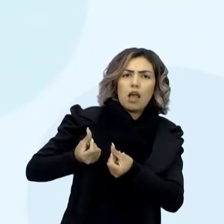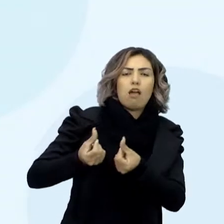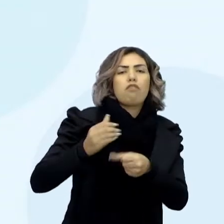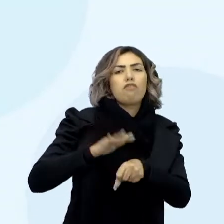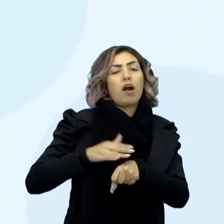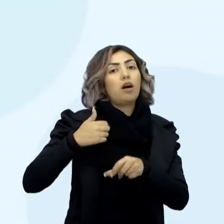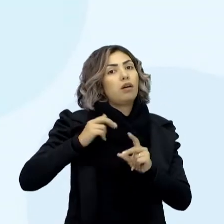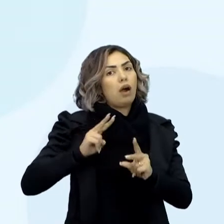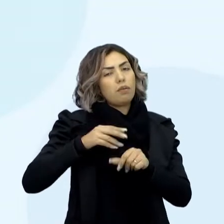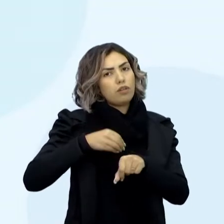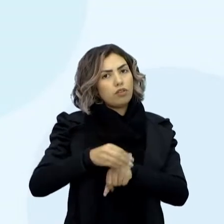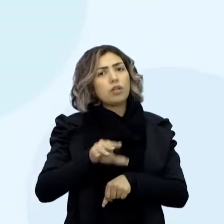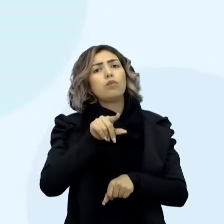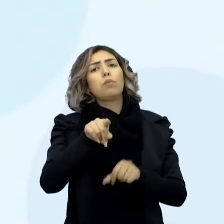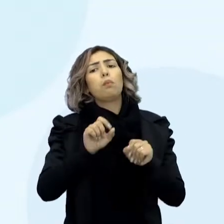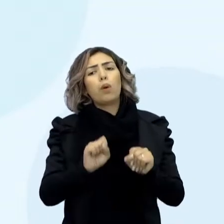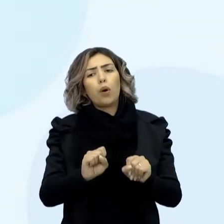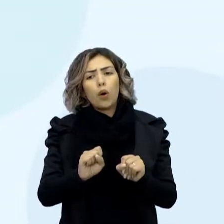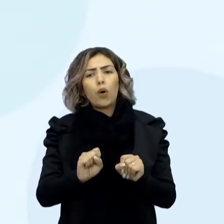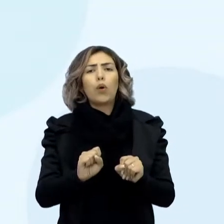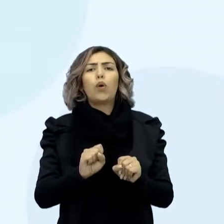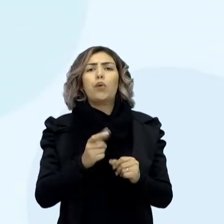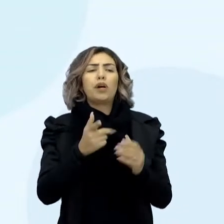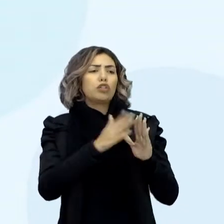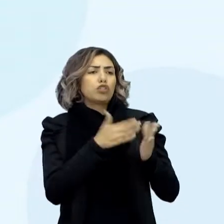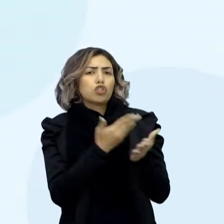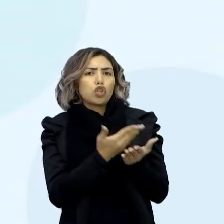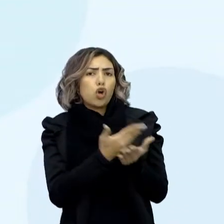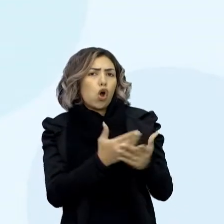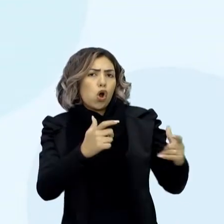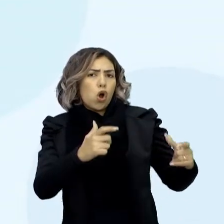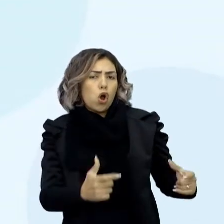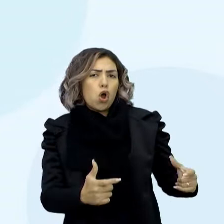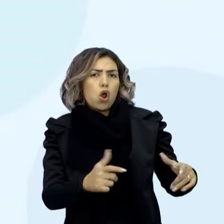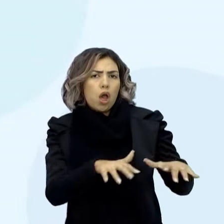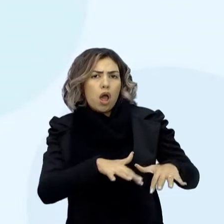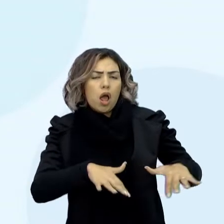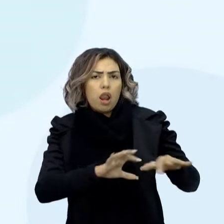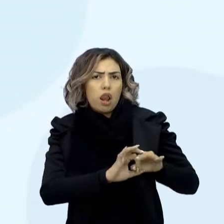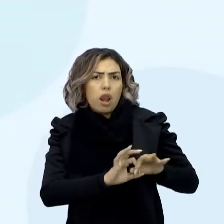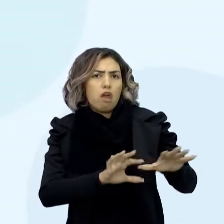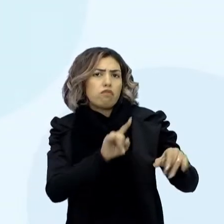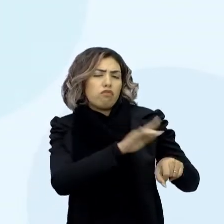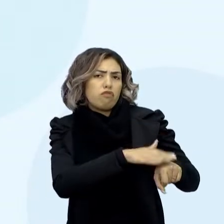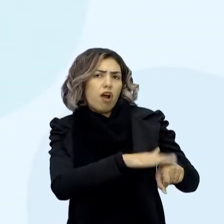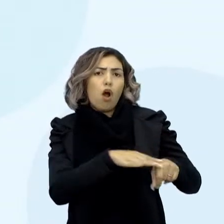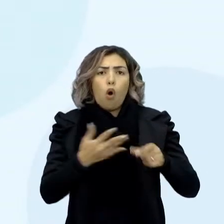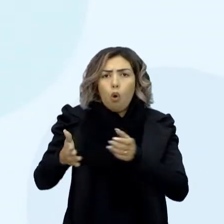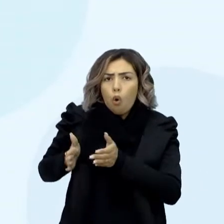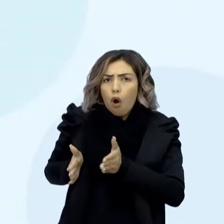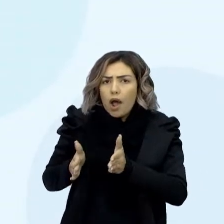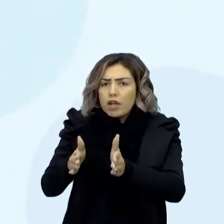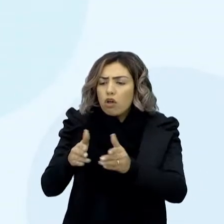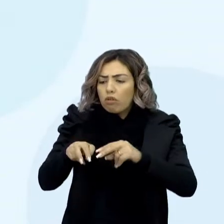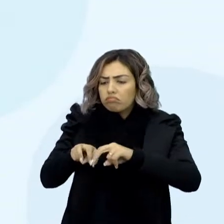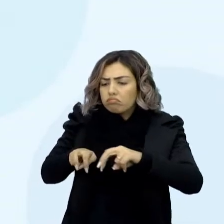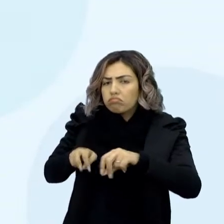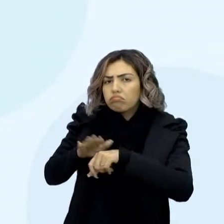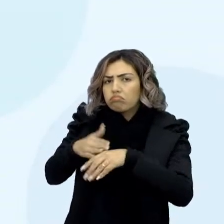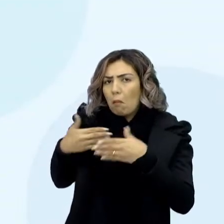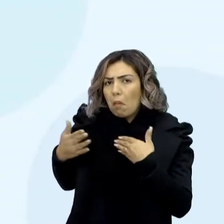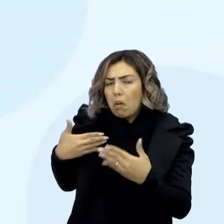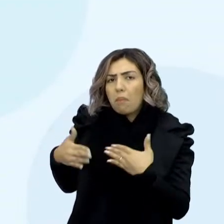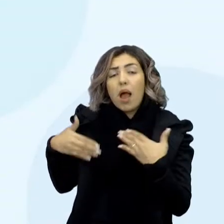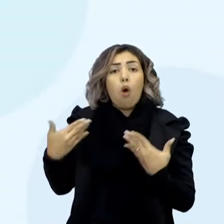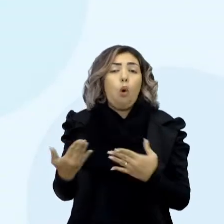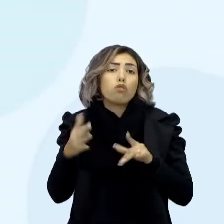Pode produzir aí no pátio da escola, no corredor, na sala de aula ou da forma digital aí, como nós